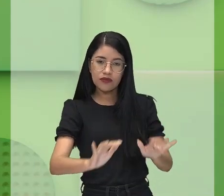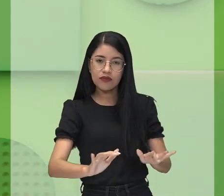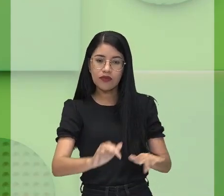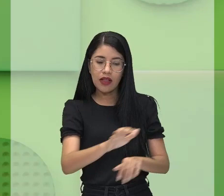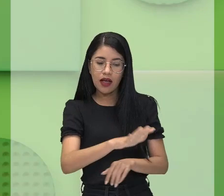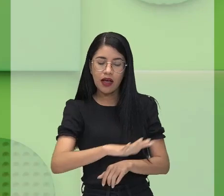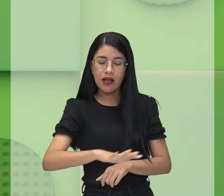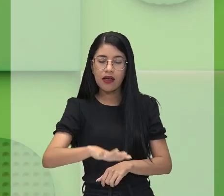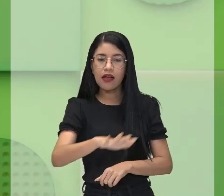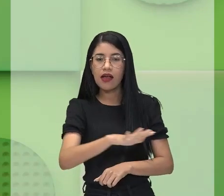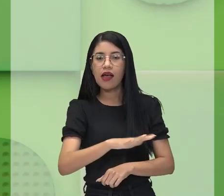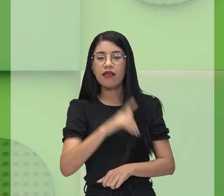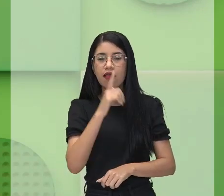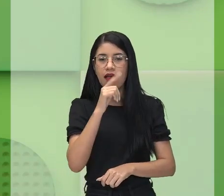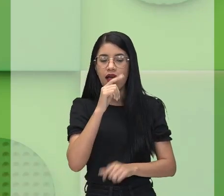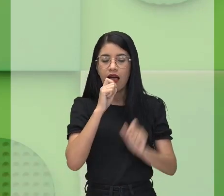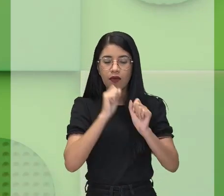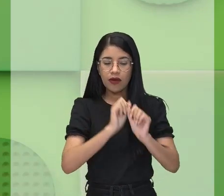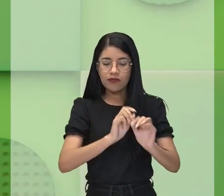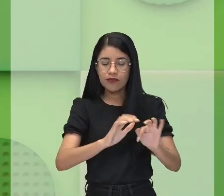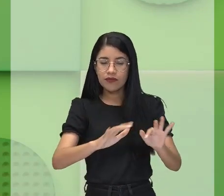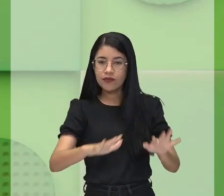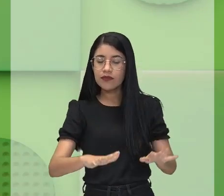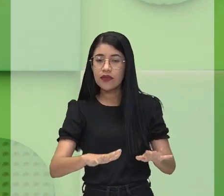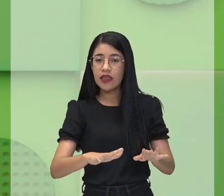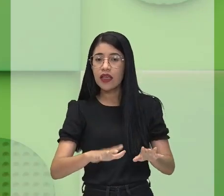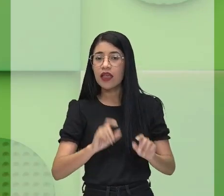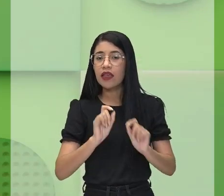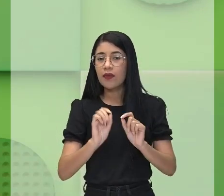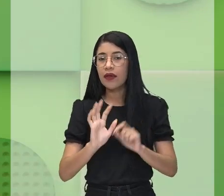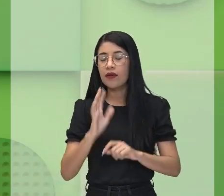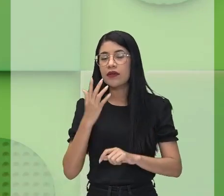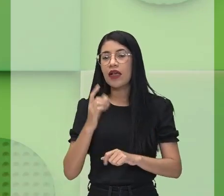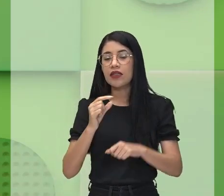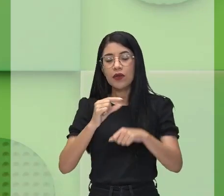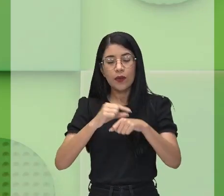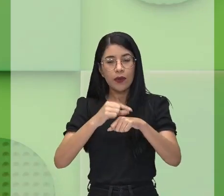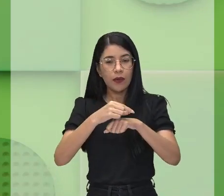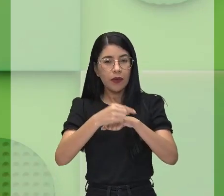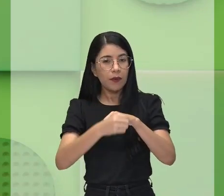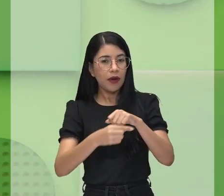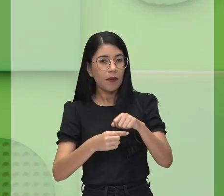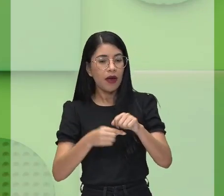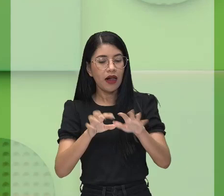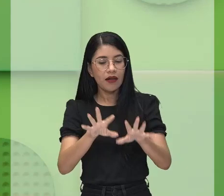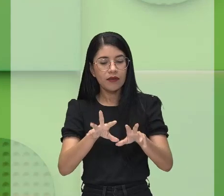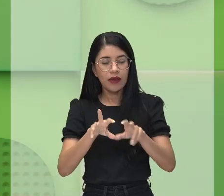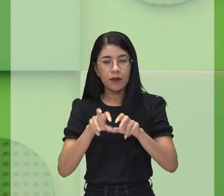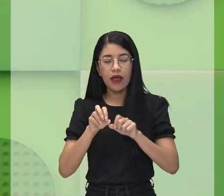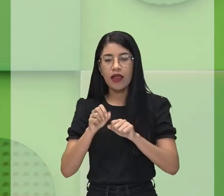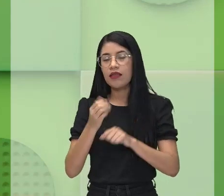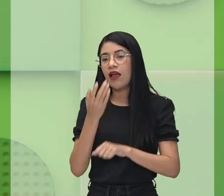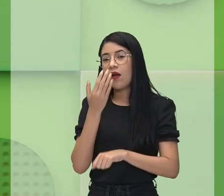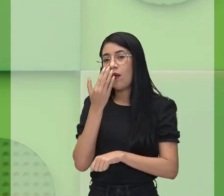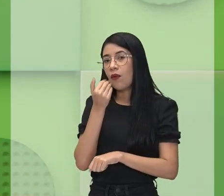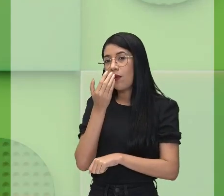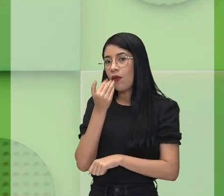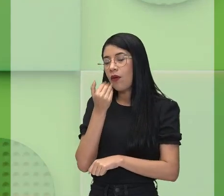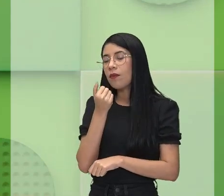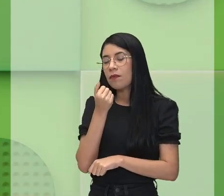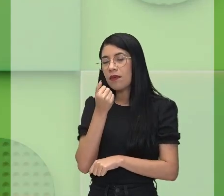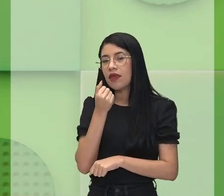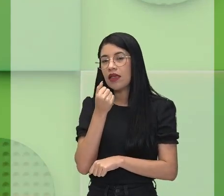lagos, em esgotamento sanitário, e esses ovos podem ser, então, consumidos naquele momento que você